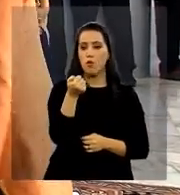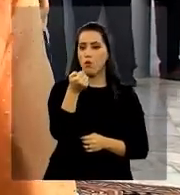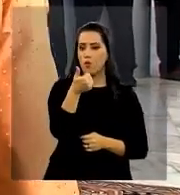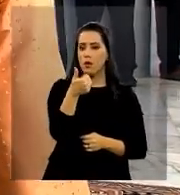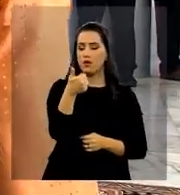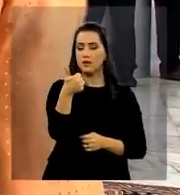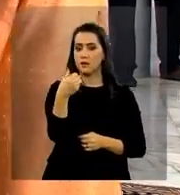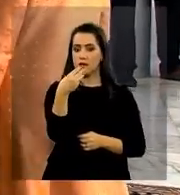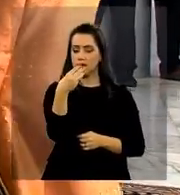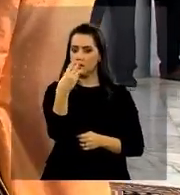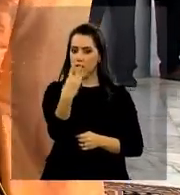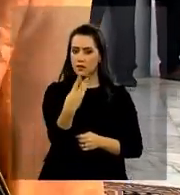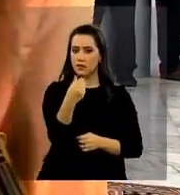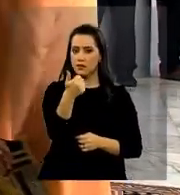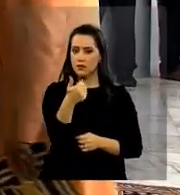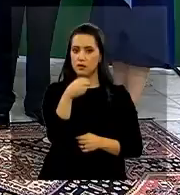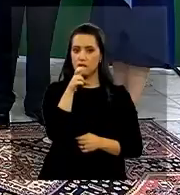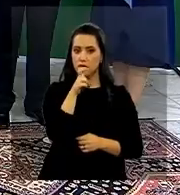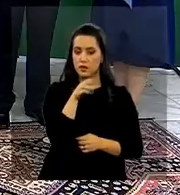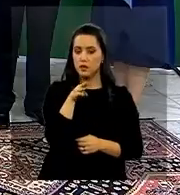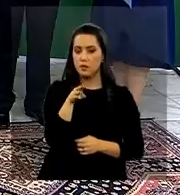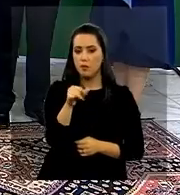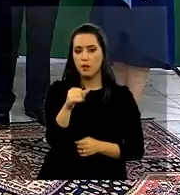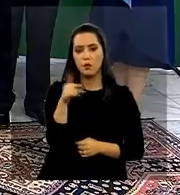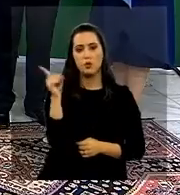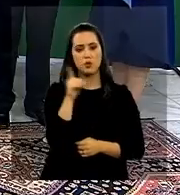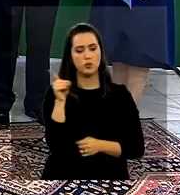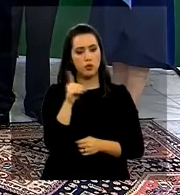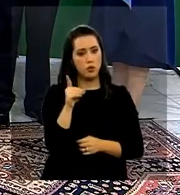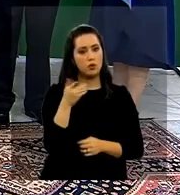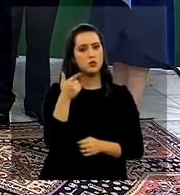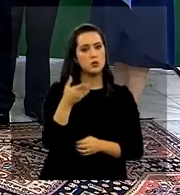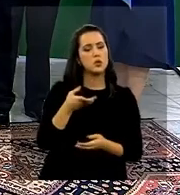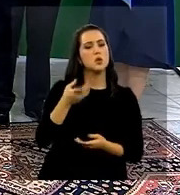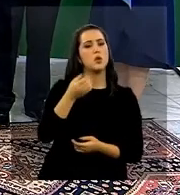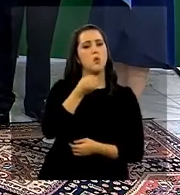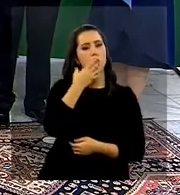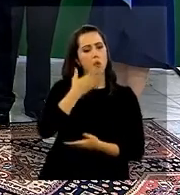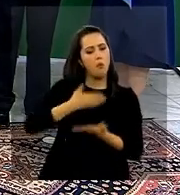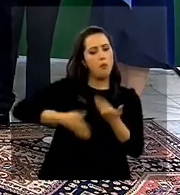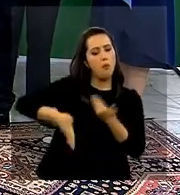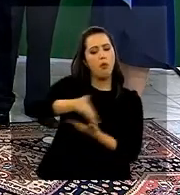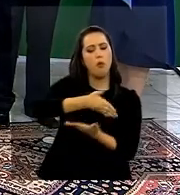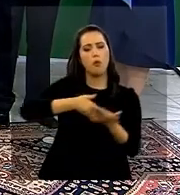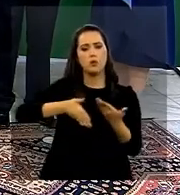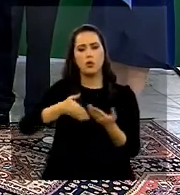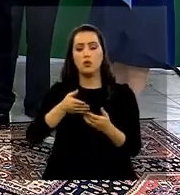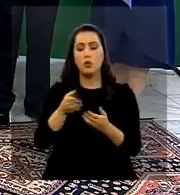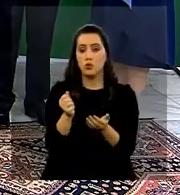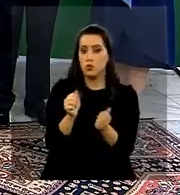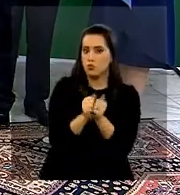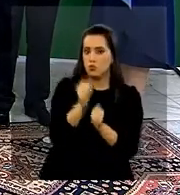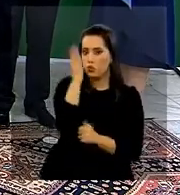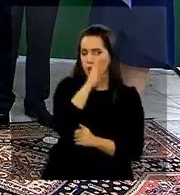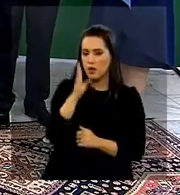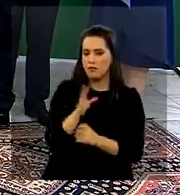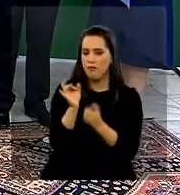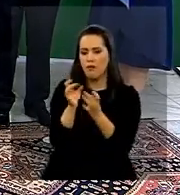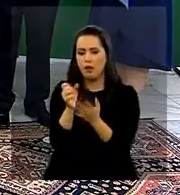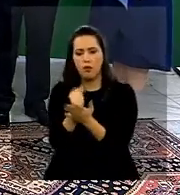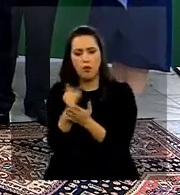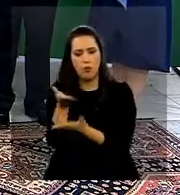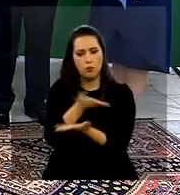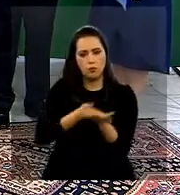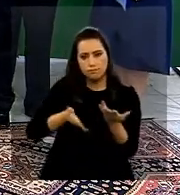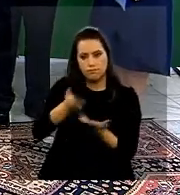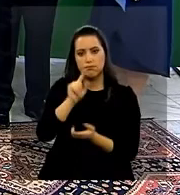315 bilhões de dólares. Tem uma relação muito próxima com o Brasil e é um